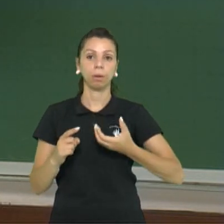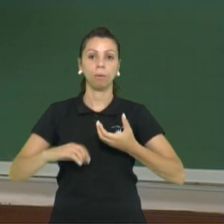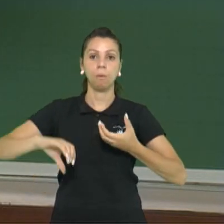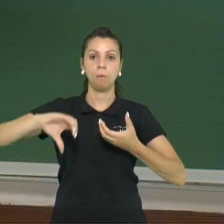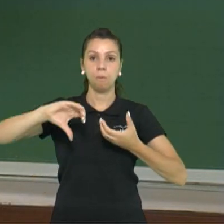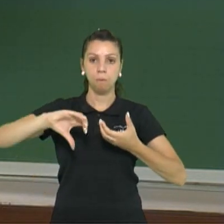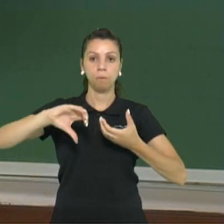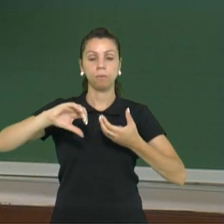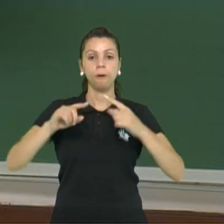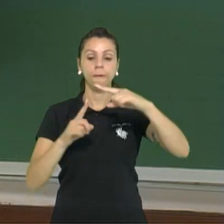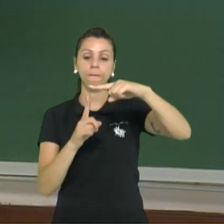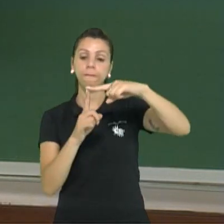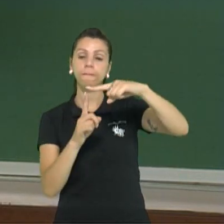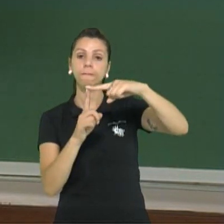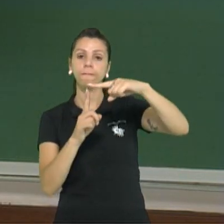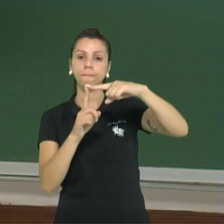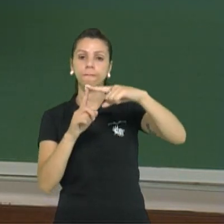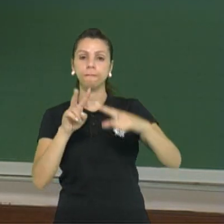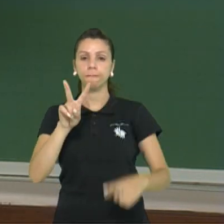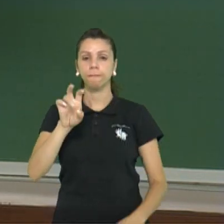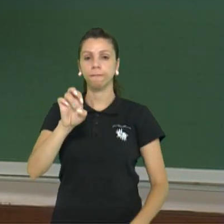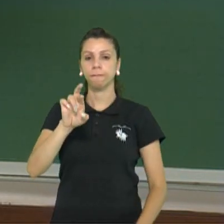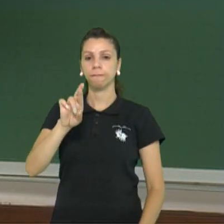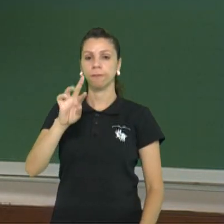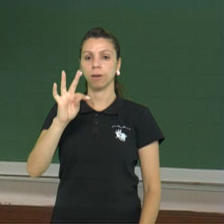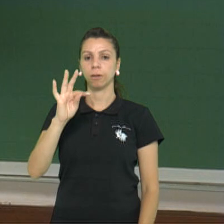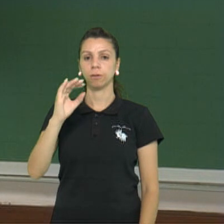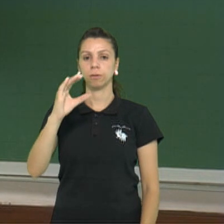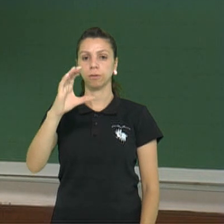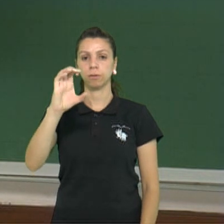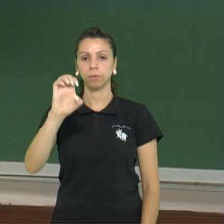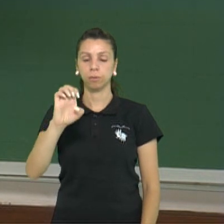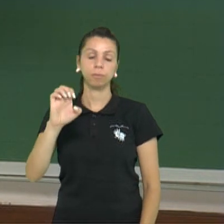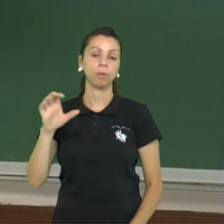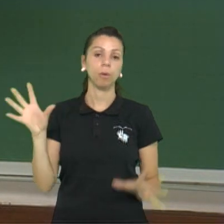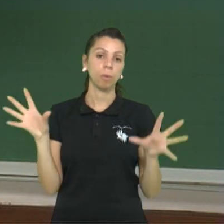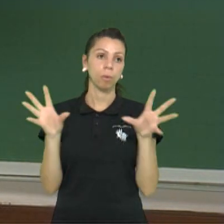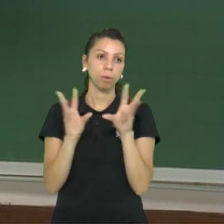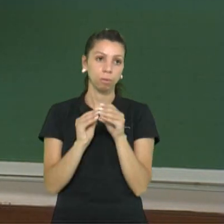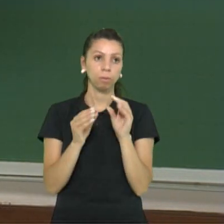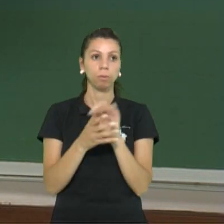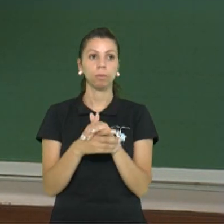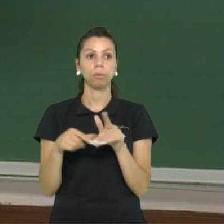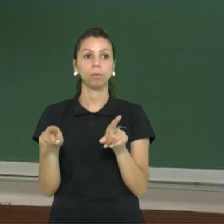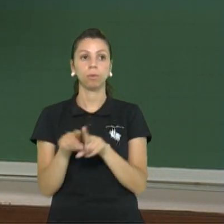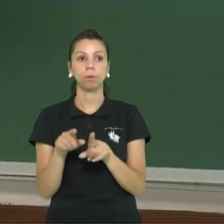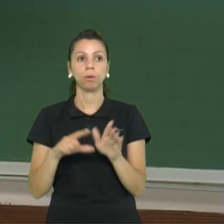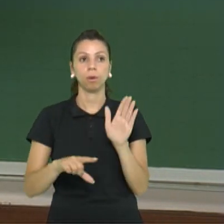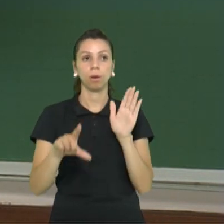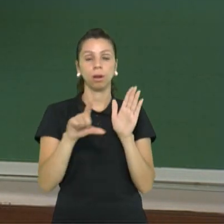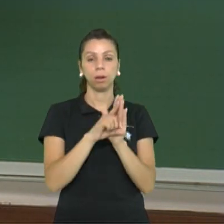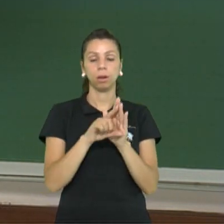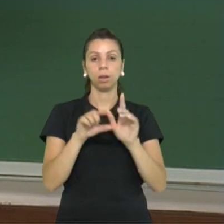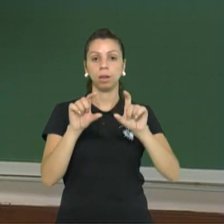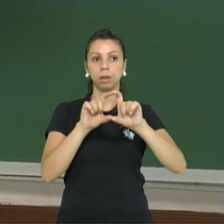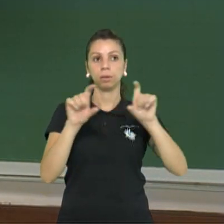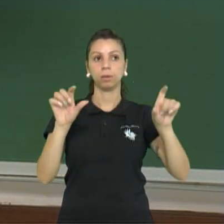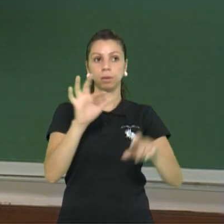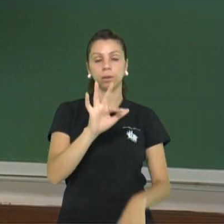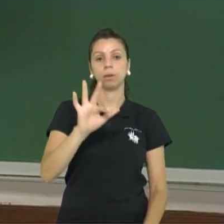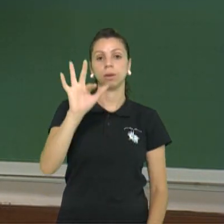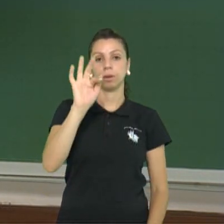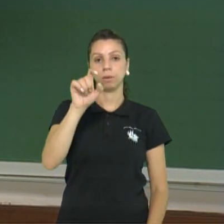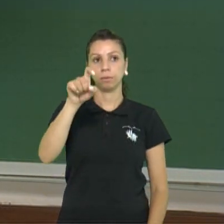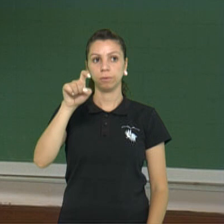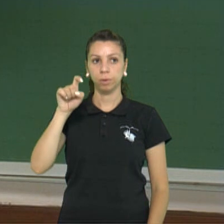aí, retomando, né, um breve resumo, nós temos aqui a lei de formação f de x igual a x ao quadrado mais bx mais